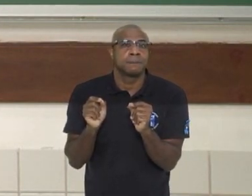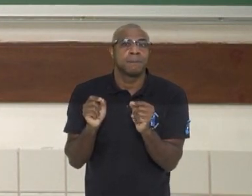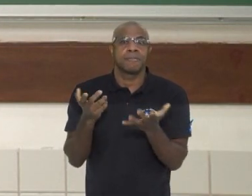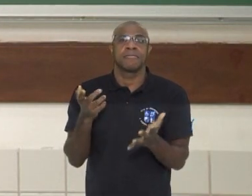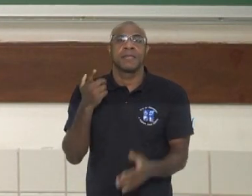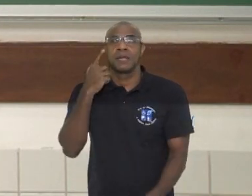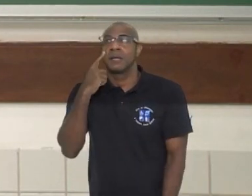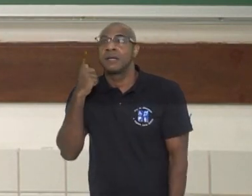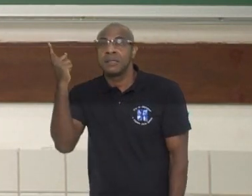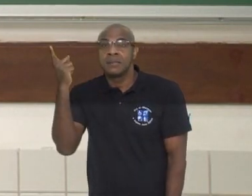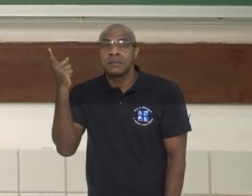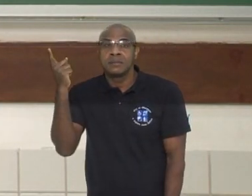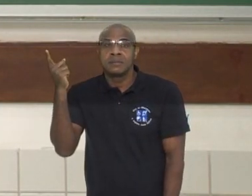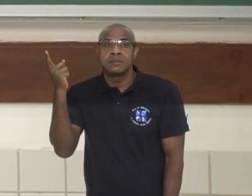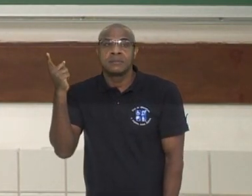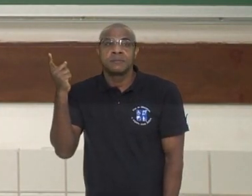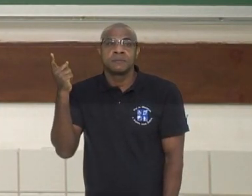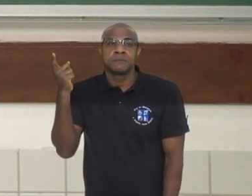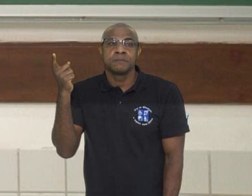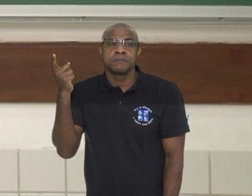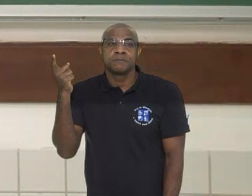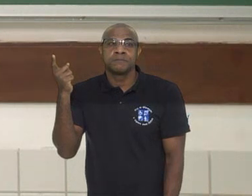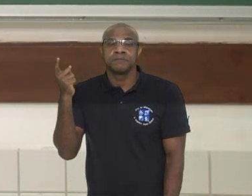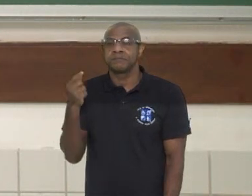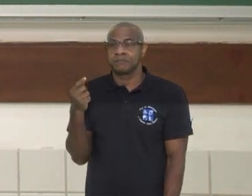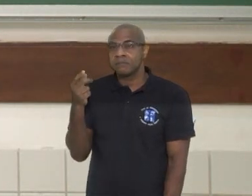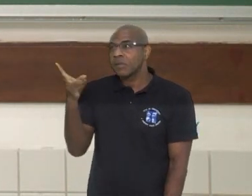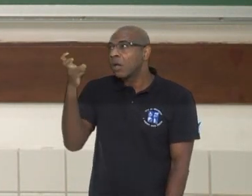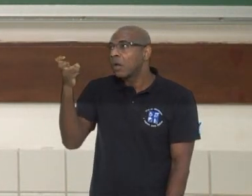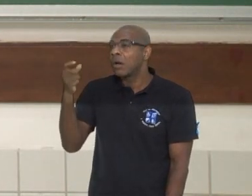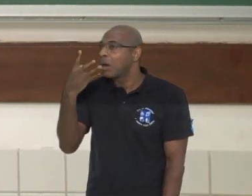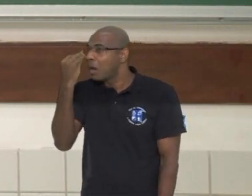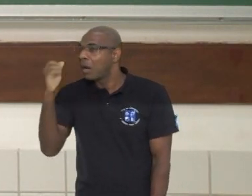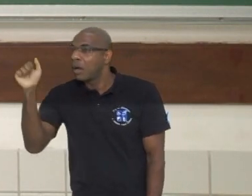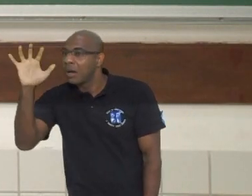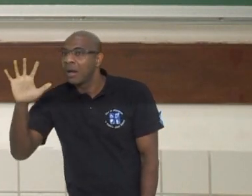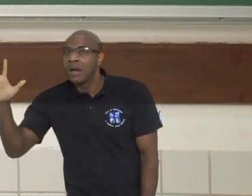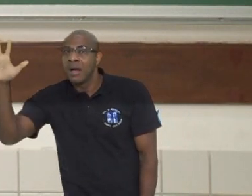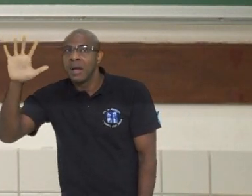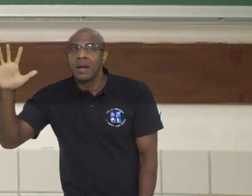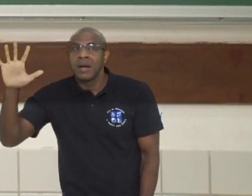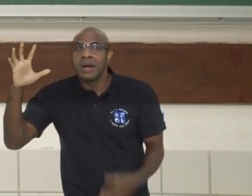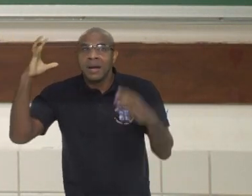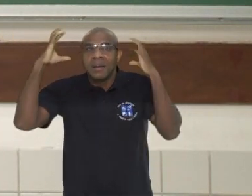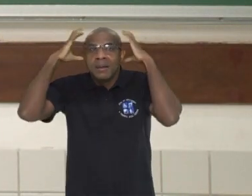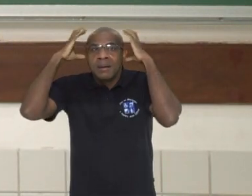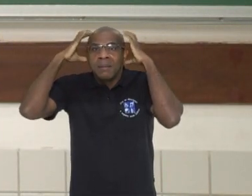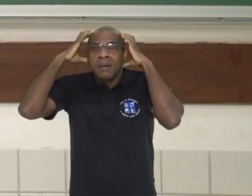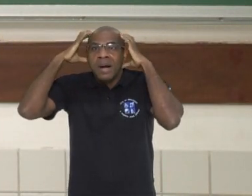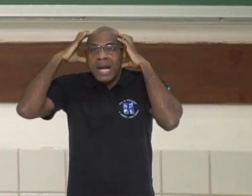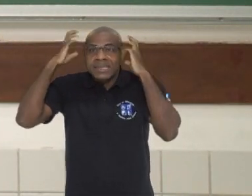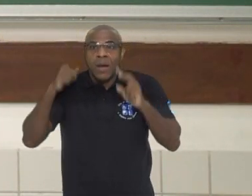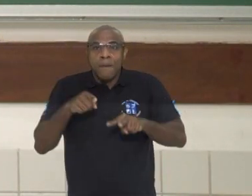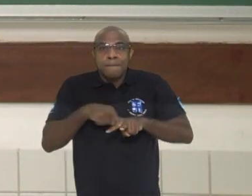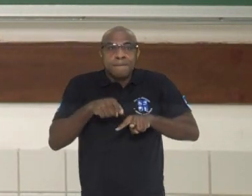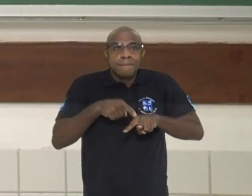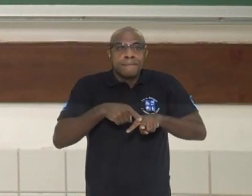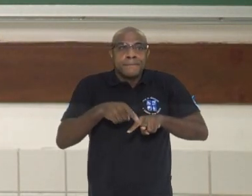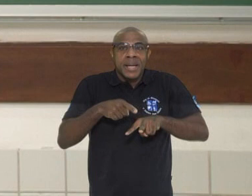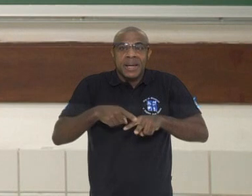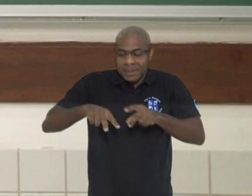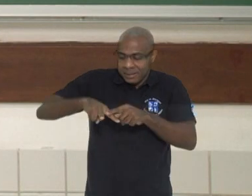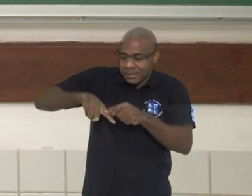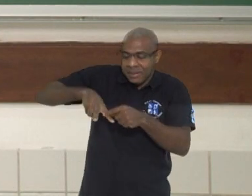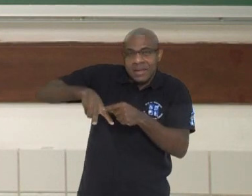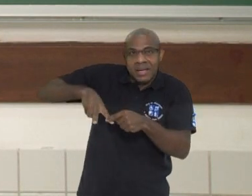dessa imagem, que é, se a gente olhar da cabeça até os pés, ó,